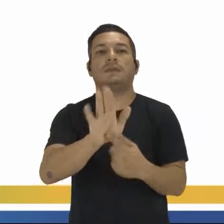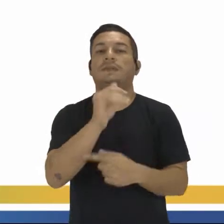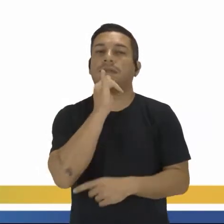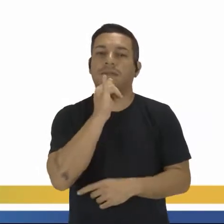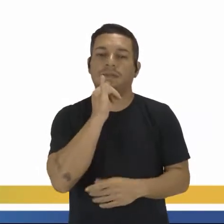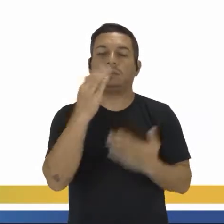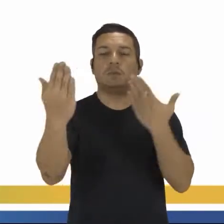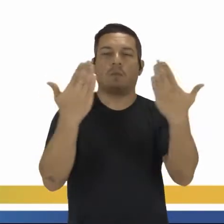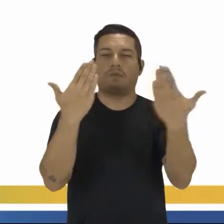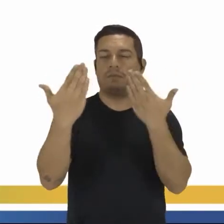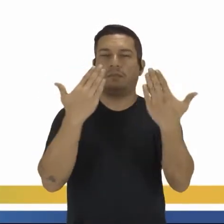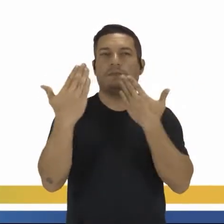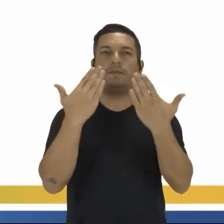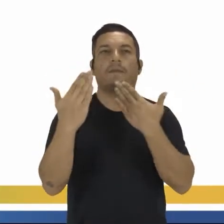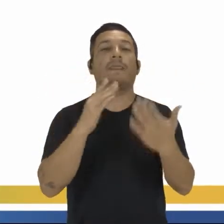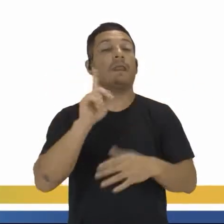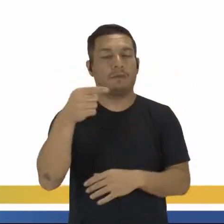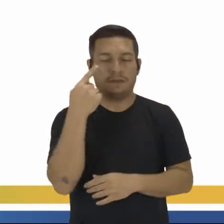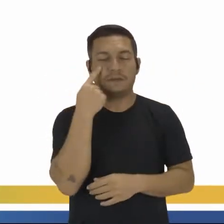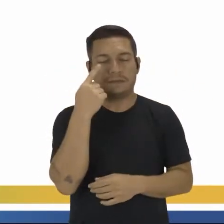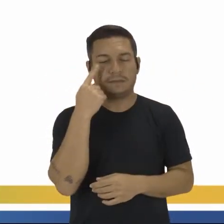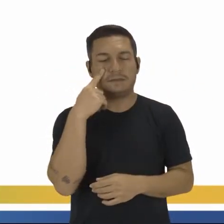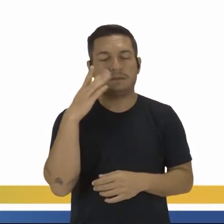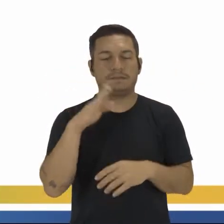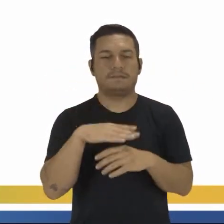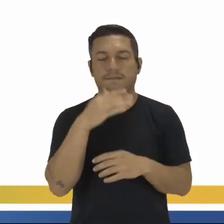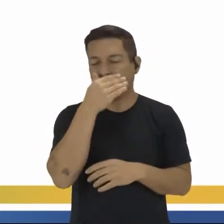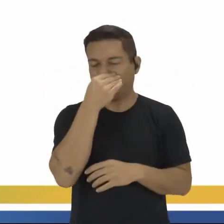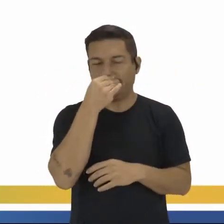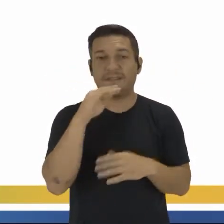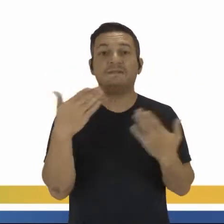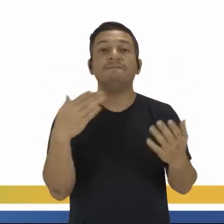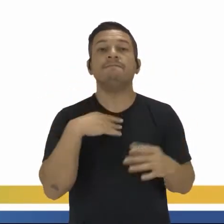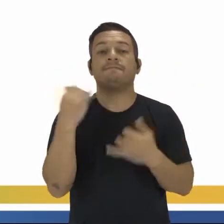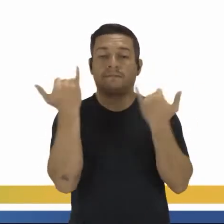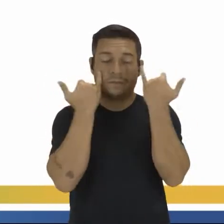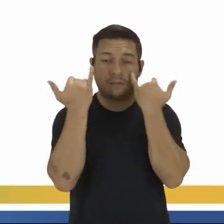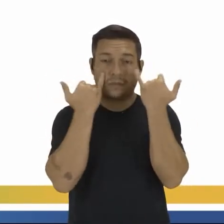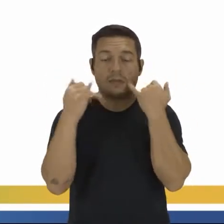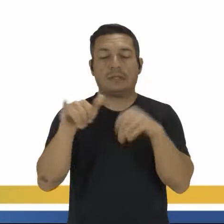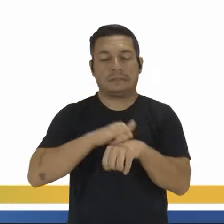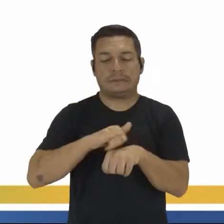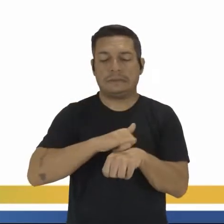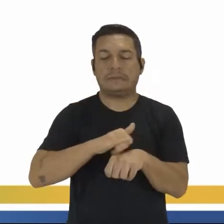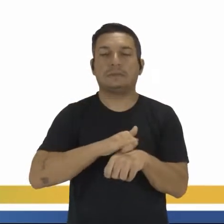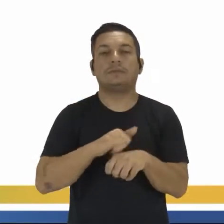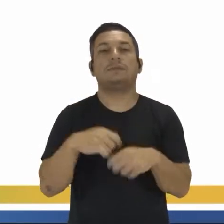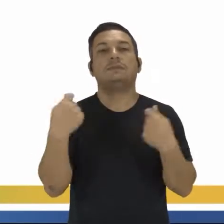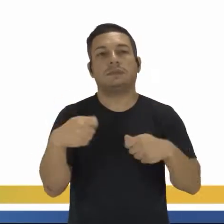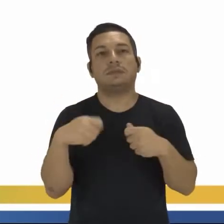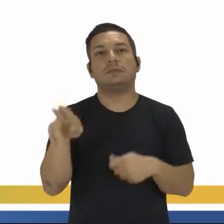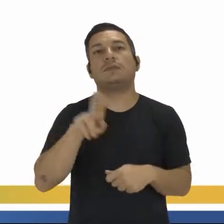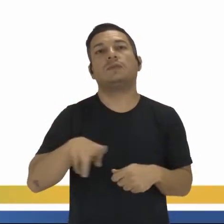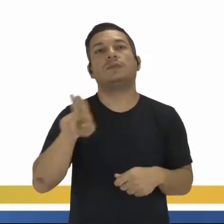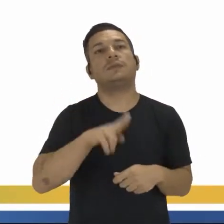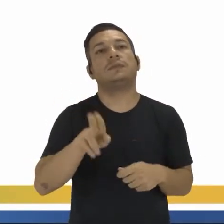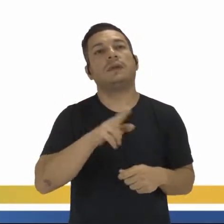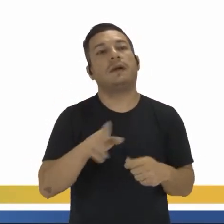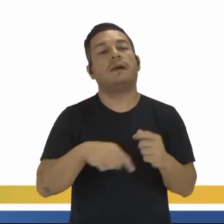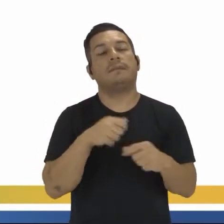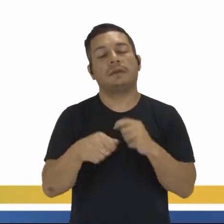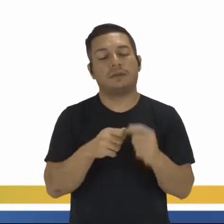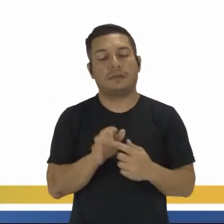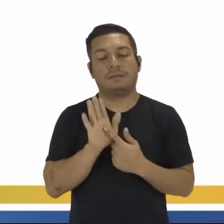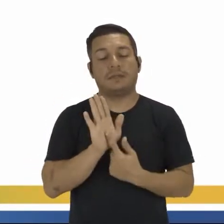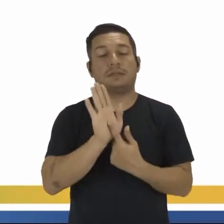exemplos, comparações, daqui a pouco a gente vai ver um pouco mais sobre isso, quais são os dados, as estratégias que você utiliza para a defesa do